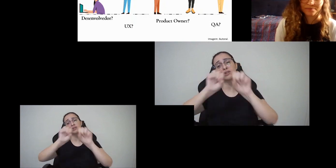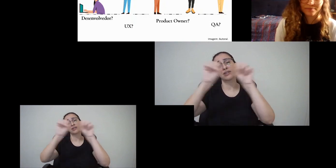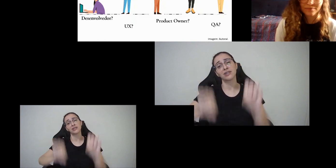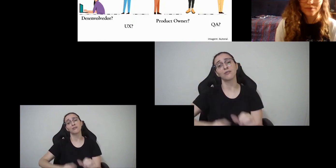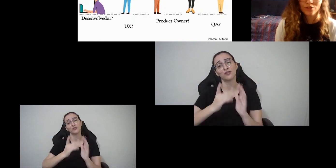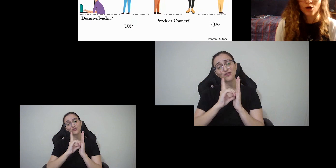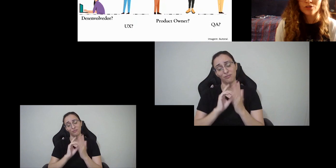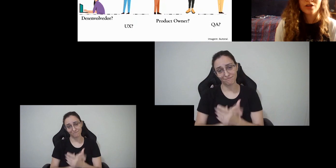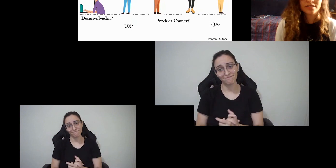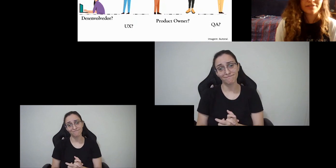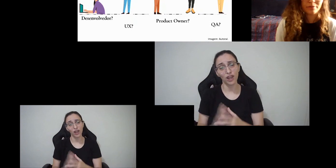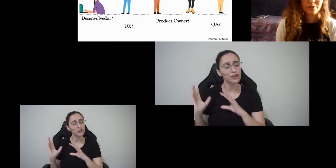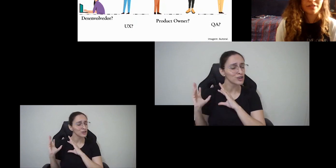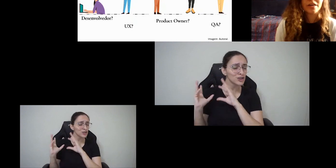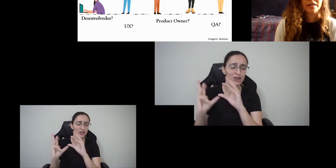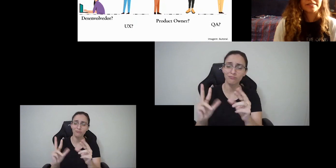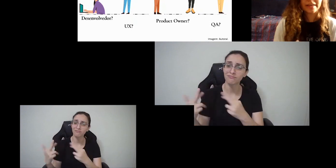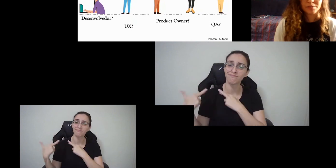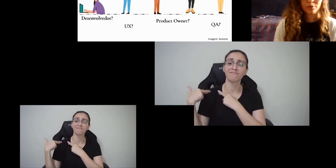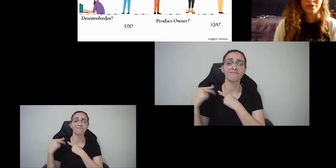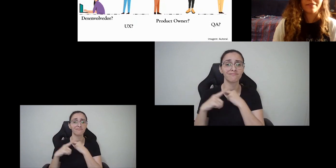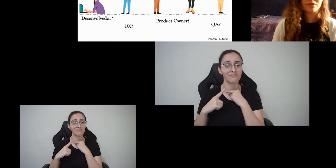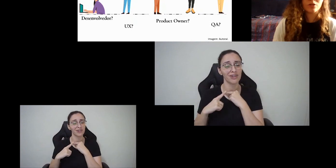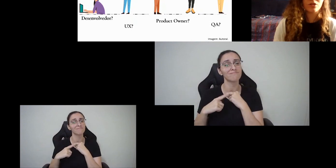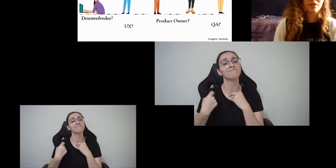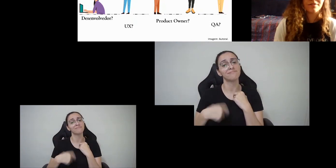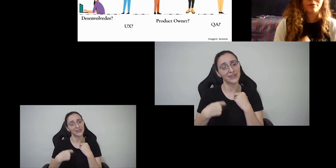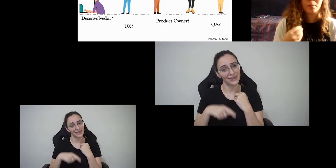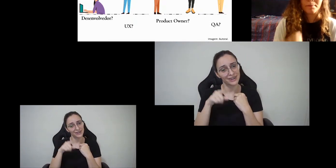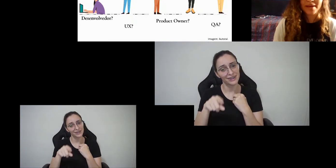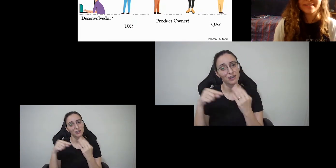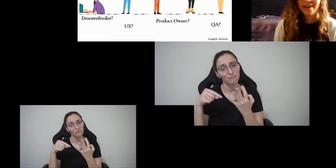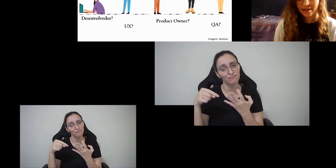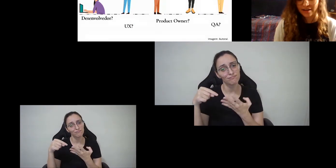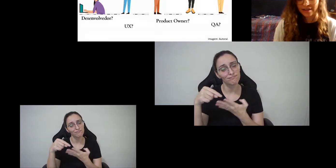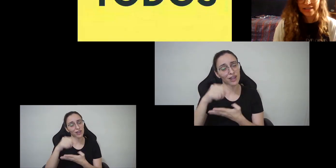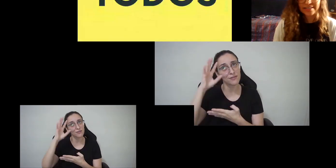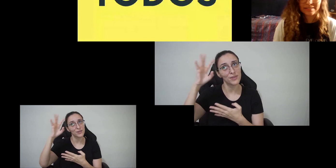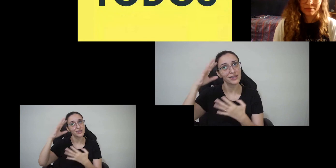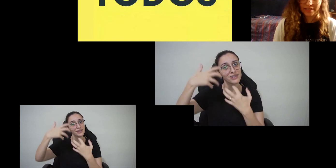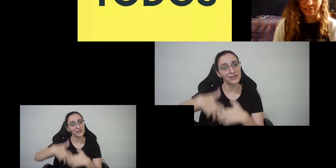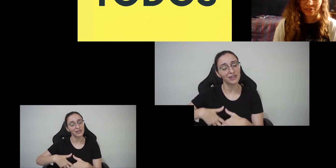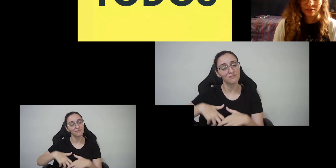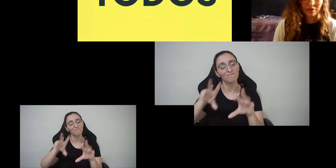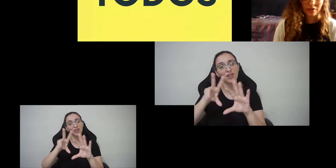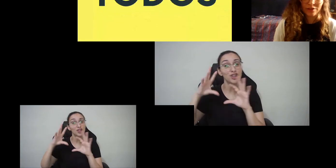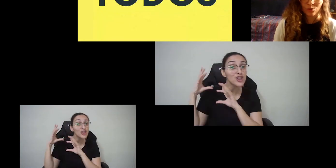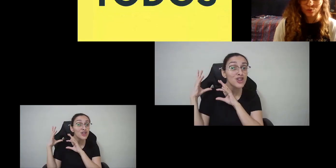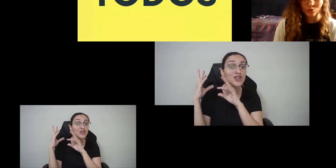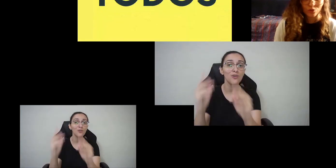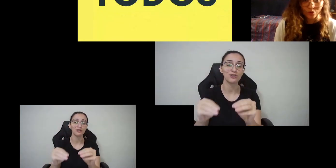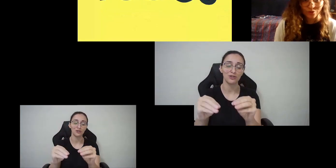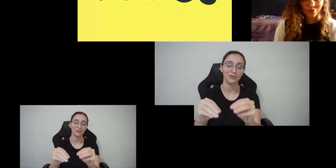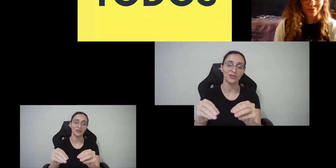digital. Todos nós devemos ser responsáveis, todos nós devemos pensar em acessibilidade.